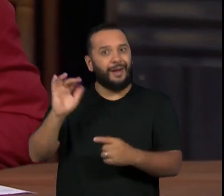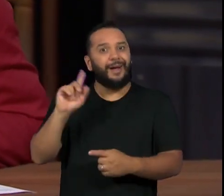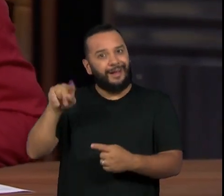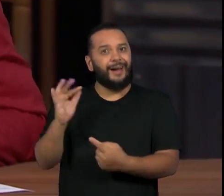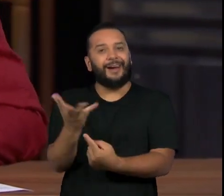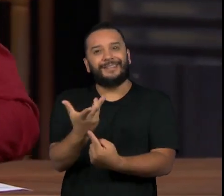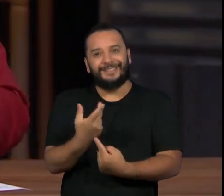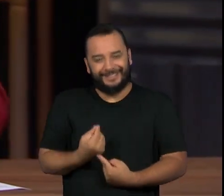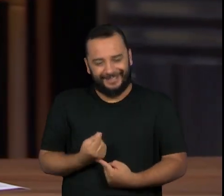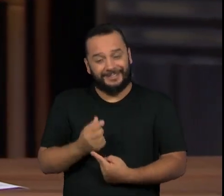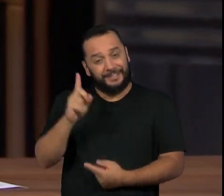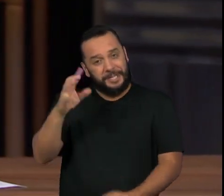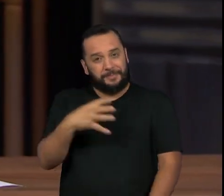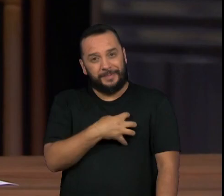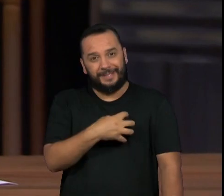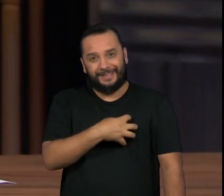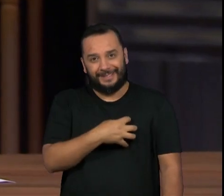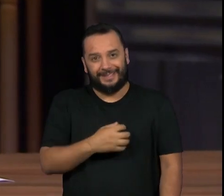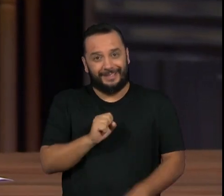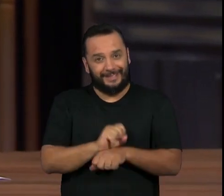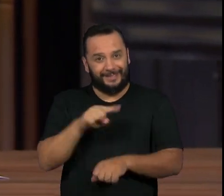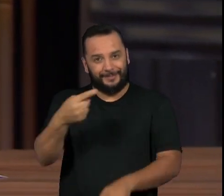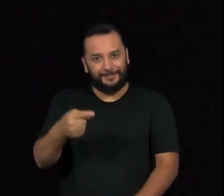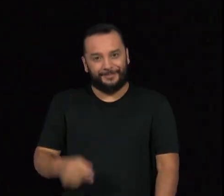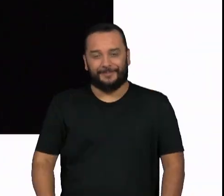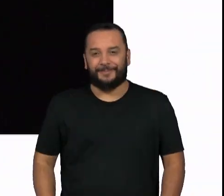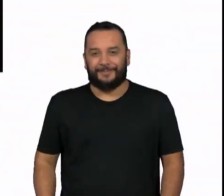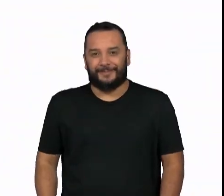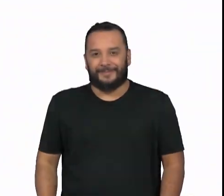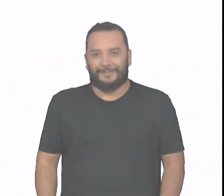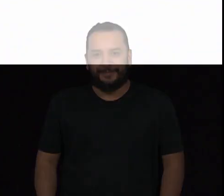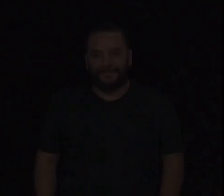o Recôncavo Baiano. Até loguinho.